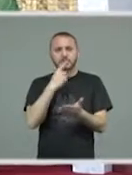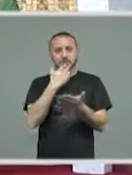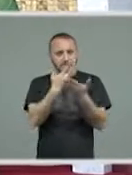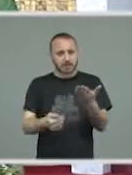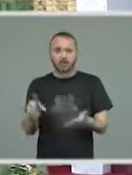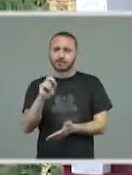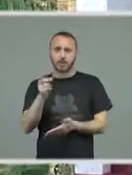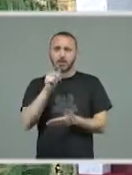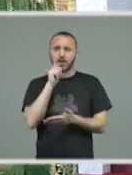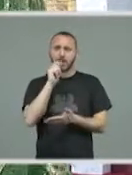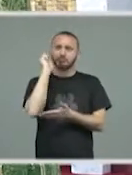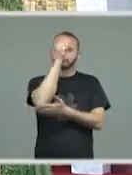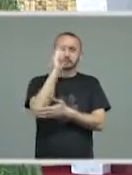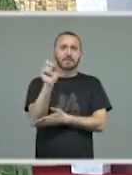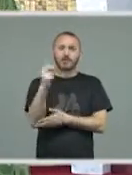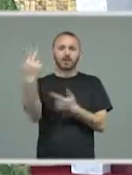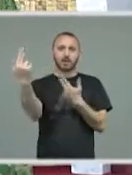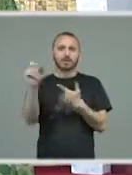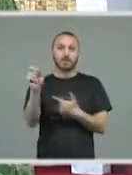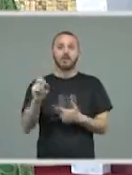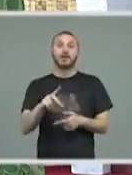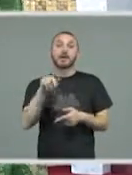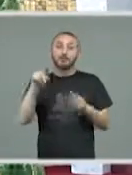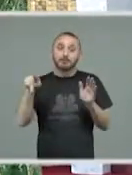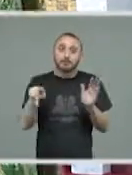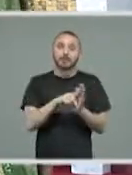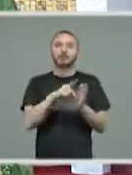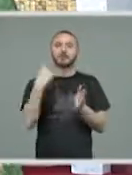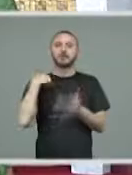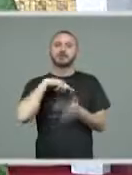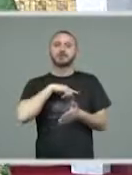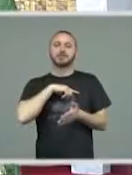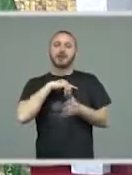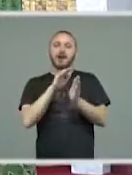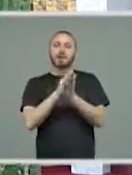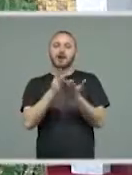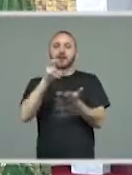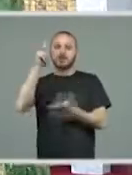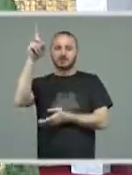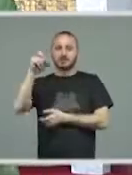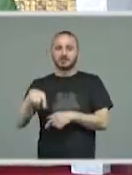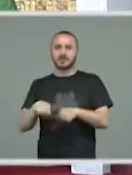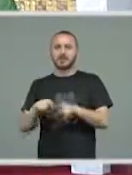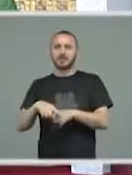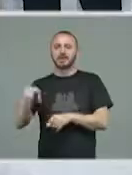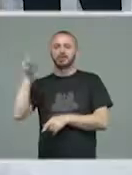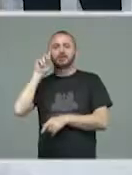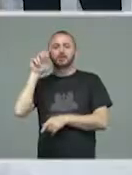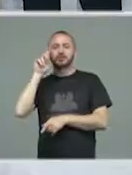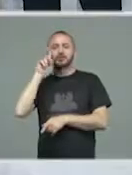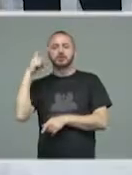é tornando-nos sacrários vivos, é levando Jesus conosco no trabalho. Essa é a